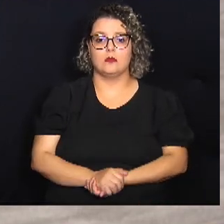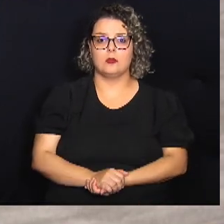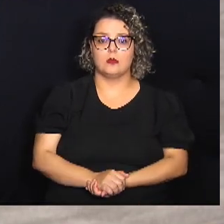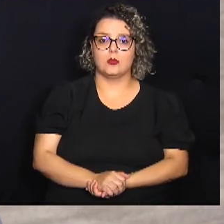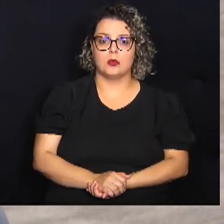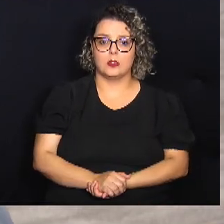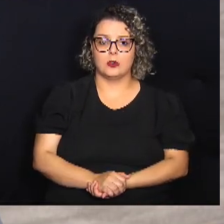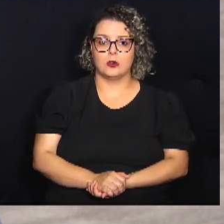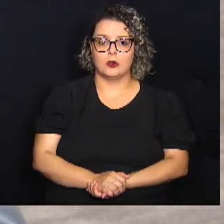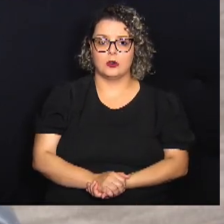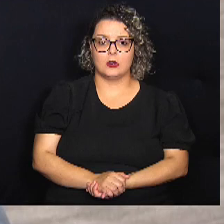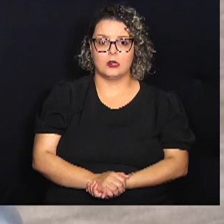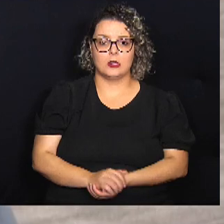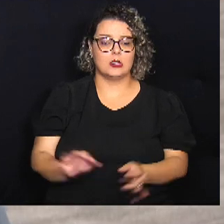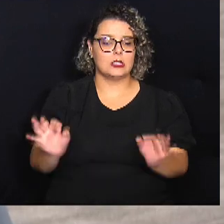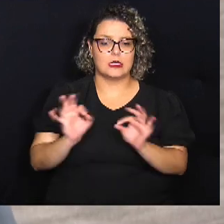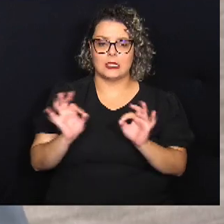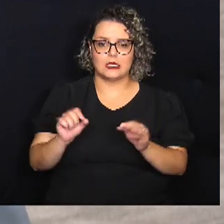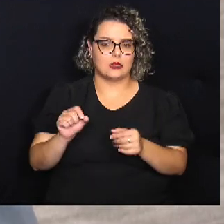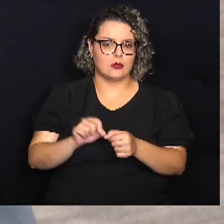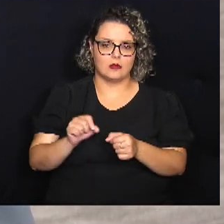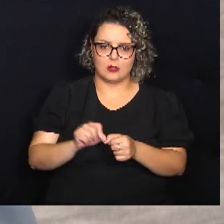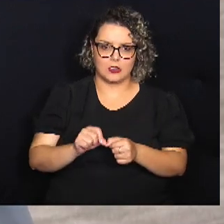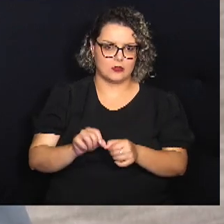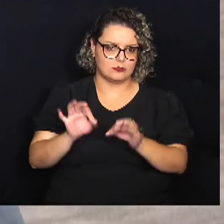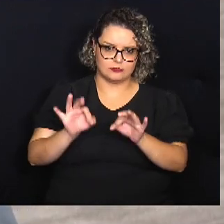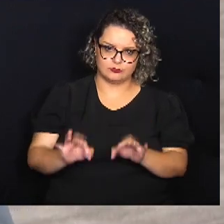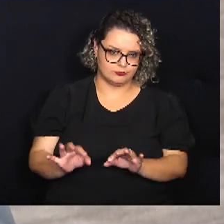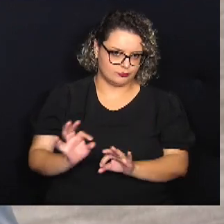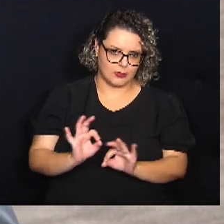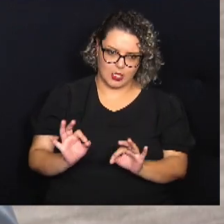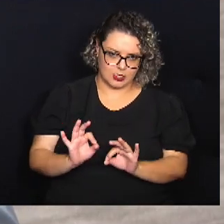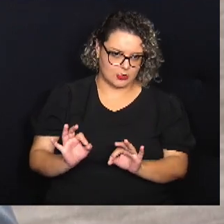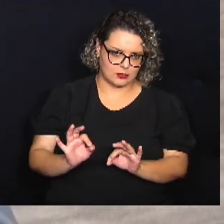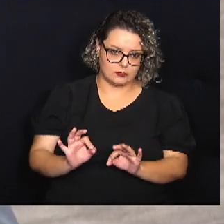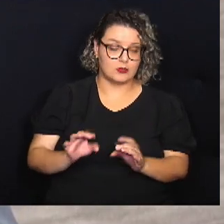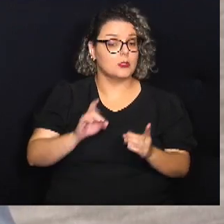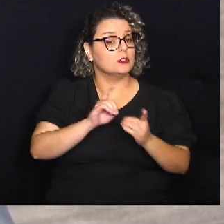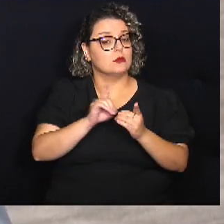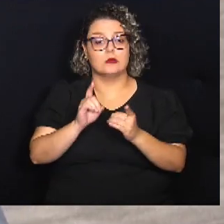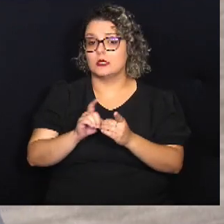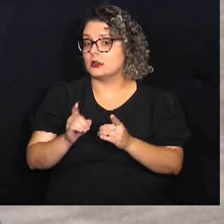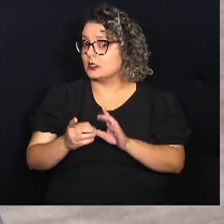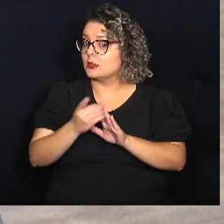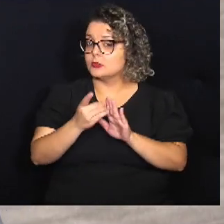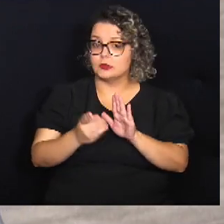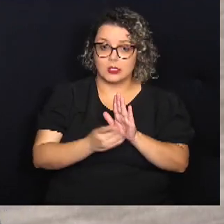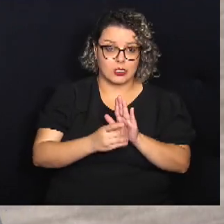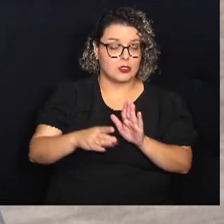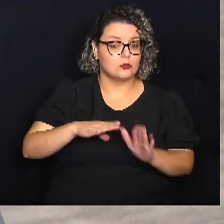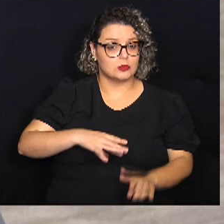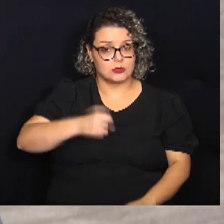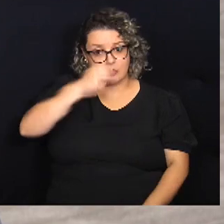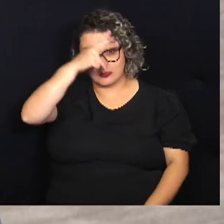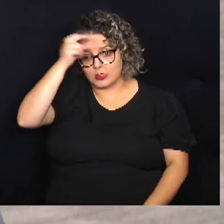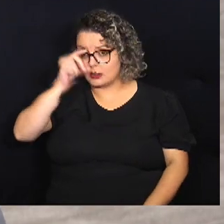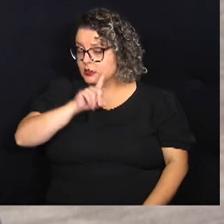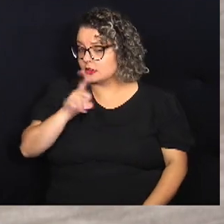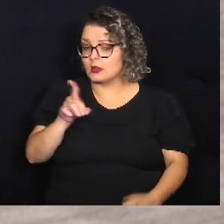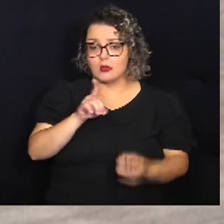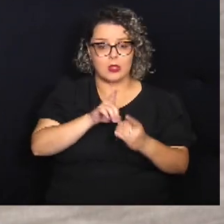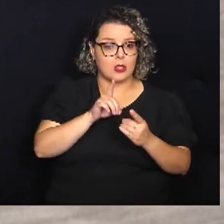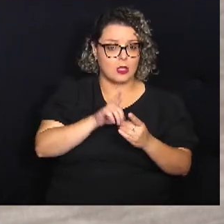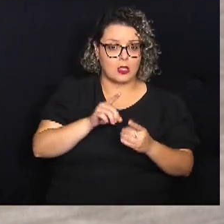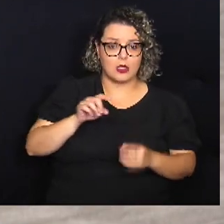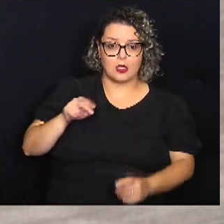Municipal, nenhuma delas está sendo feita de forma correta, não atendendo o decreto municipal do prefeito, não atendendo a